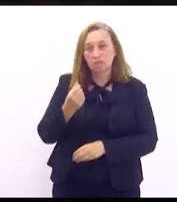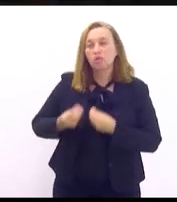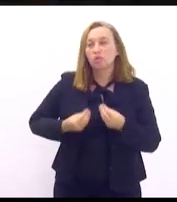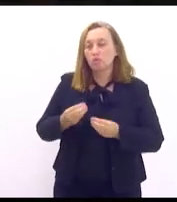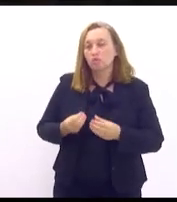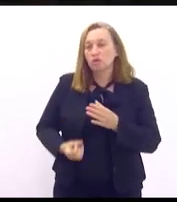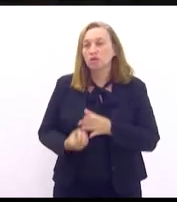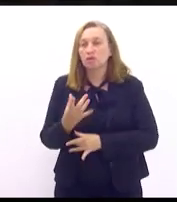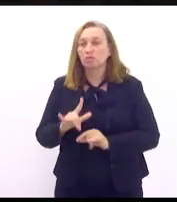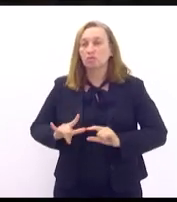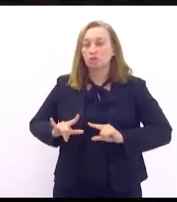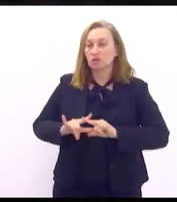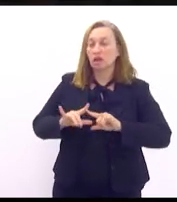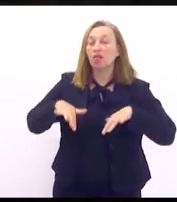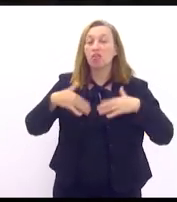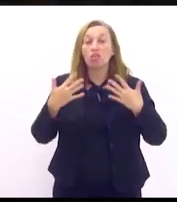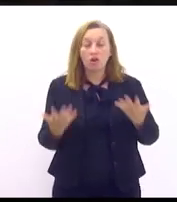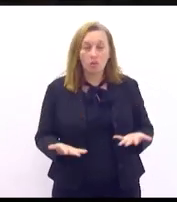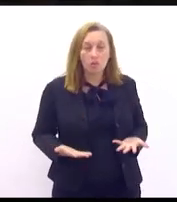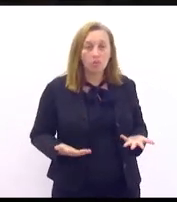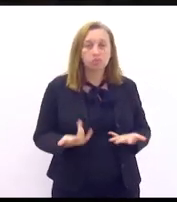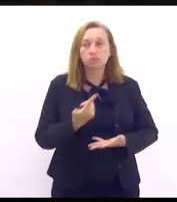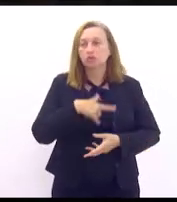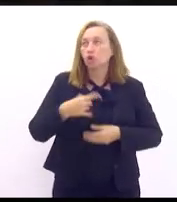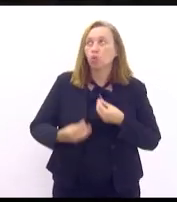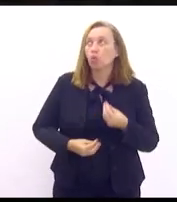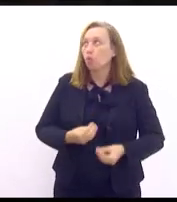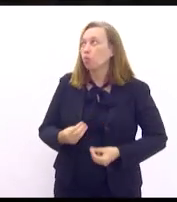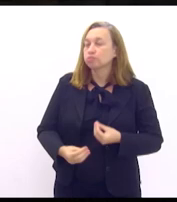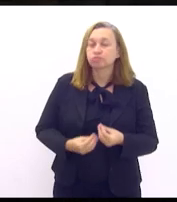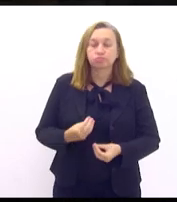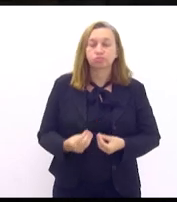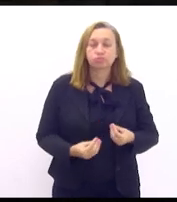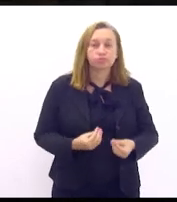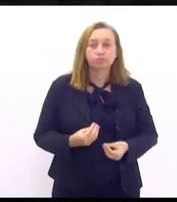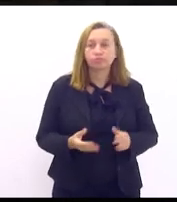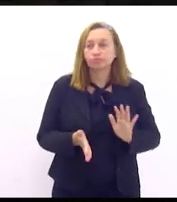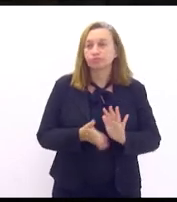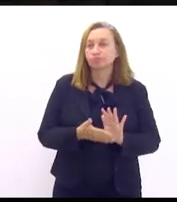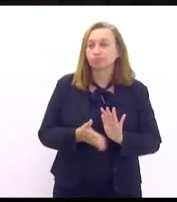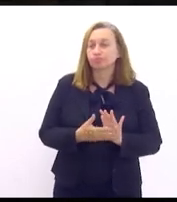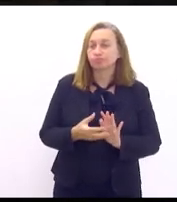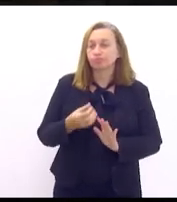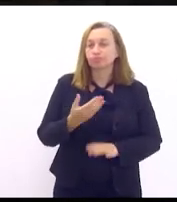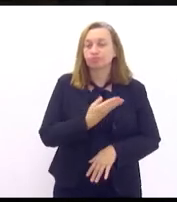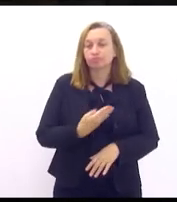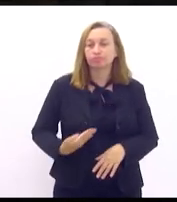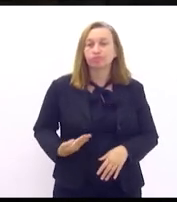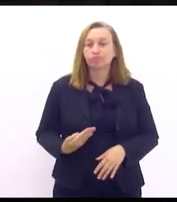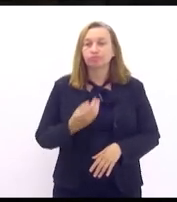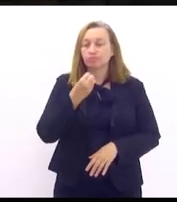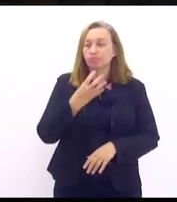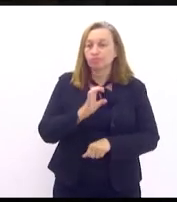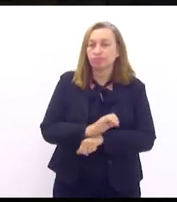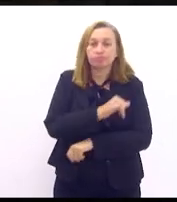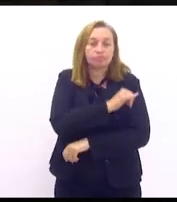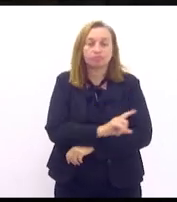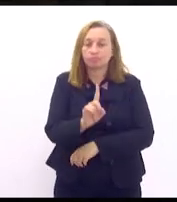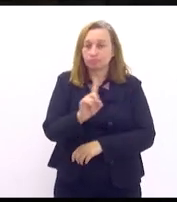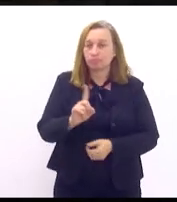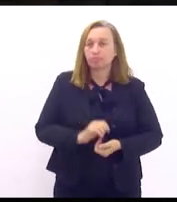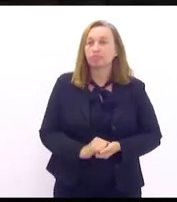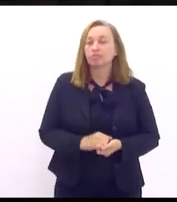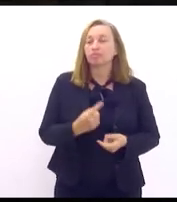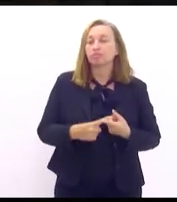milícia. Então, não dá para dizer que a proposta do governo é boa para o Estado do Rio de Janeiro, porque não é.